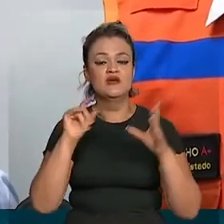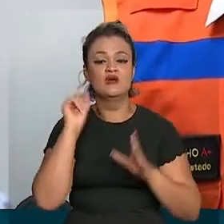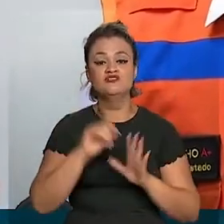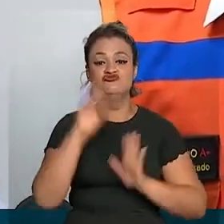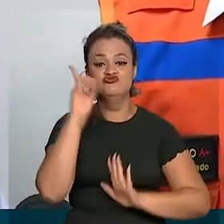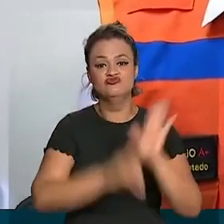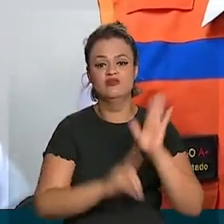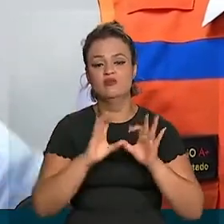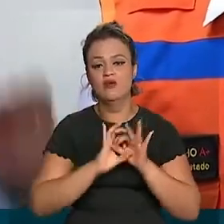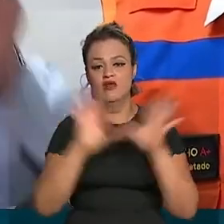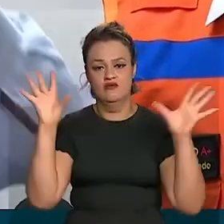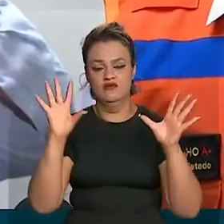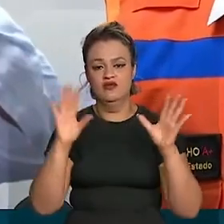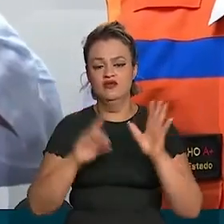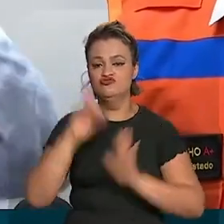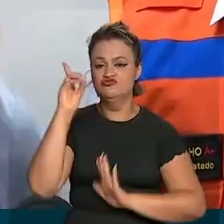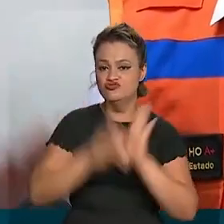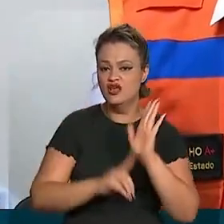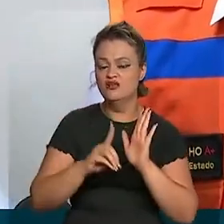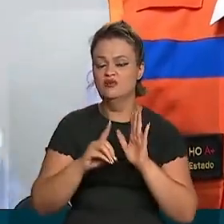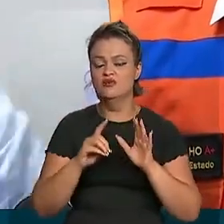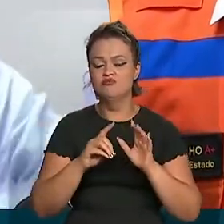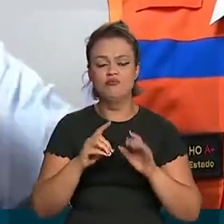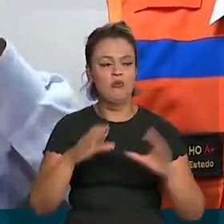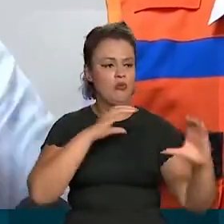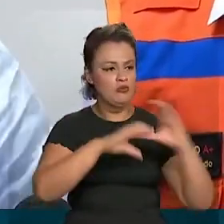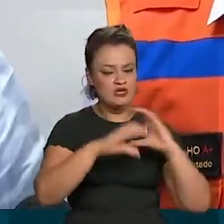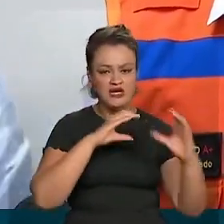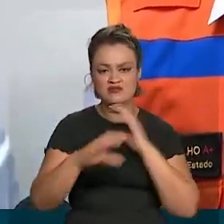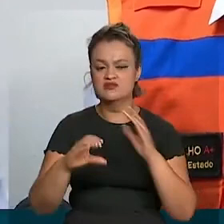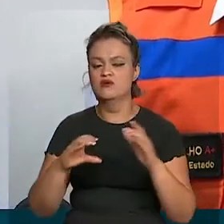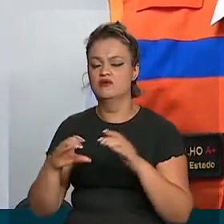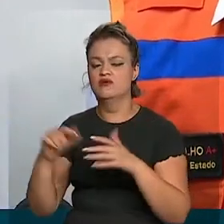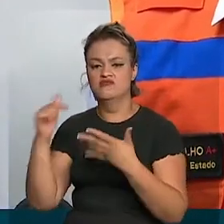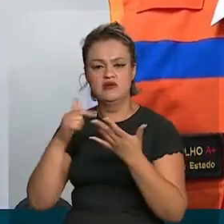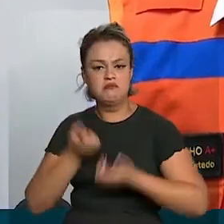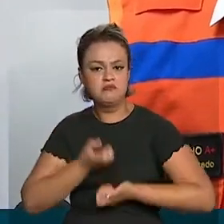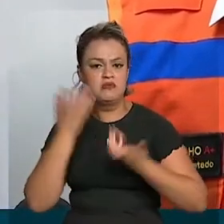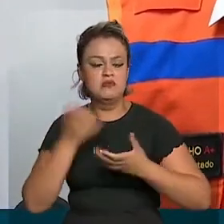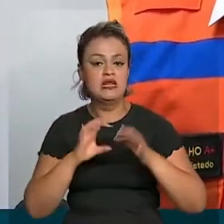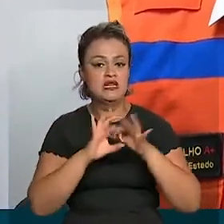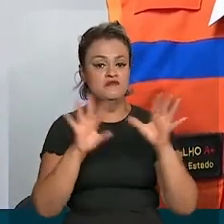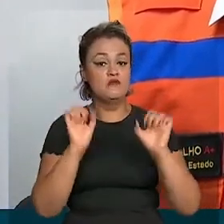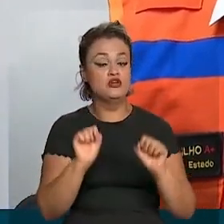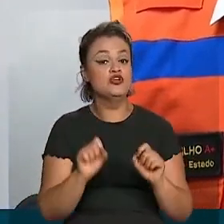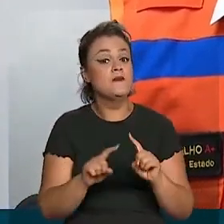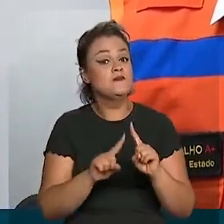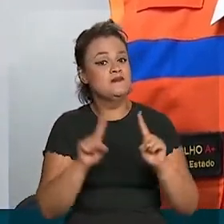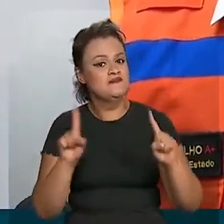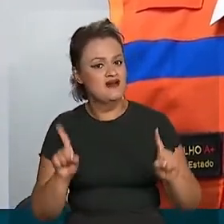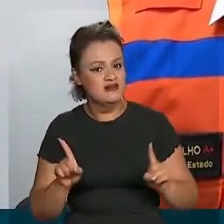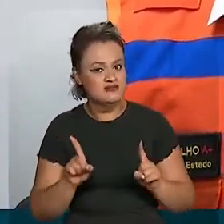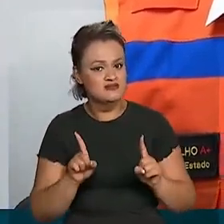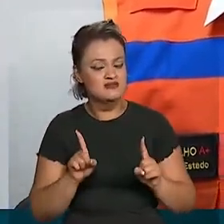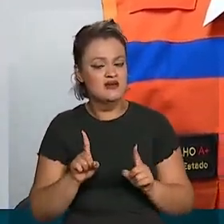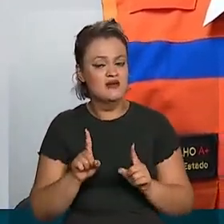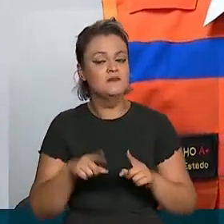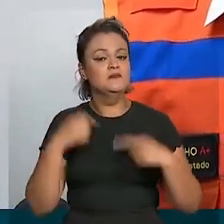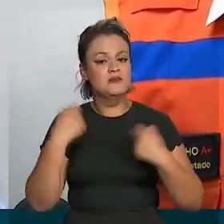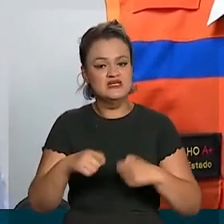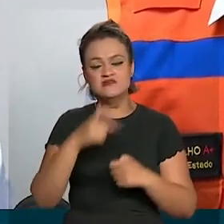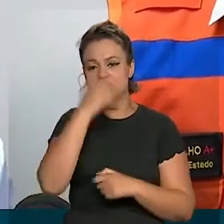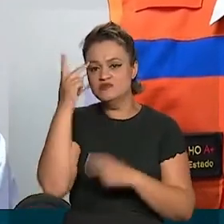direito de liberdade, ela garante o direito de livre comunicação, de livre expressão, mas ela também exige que as